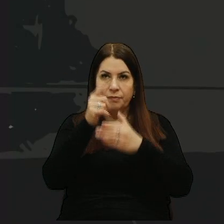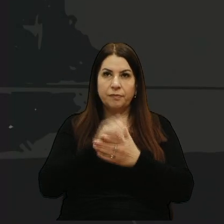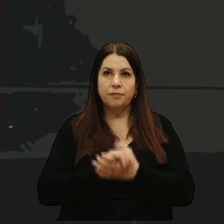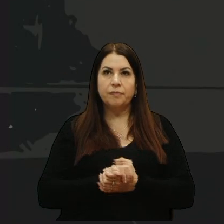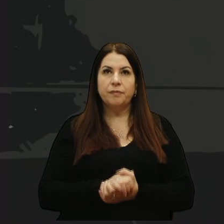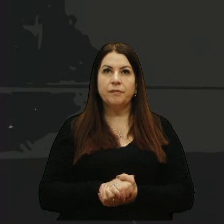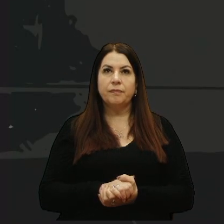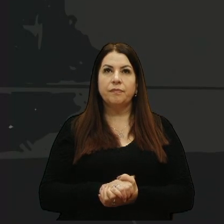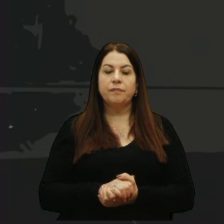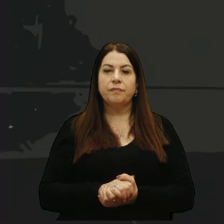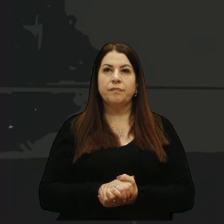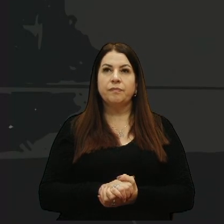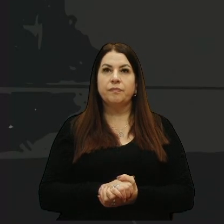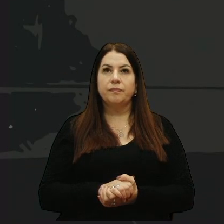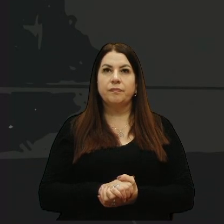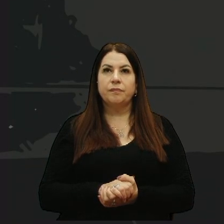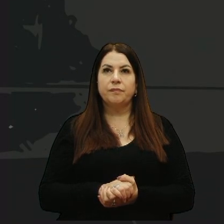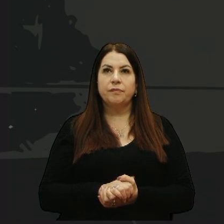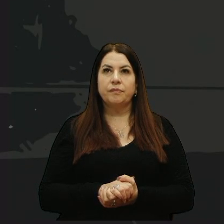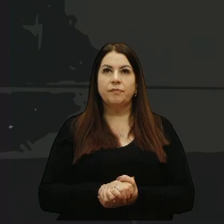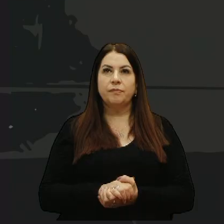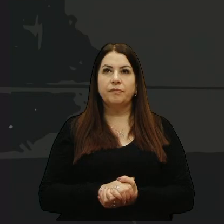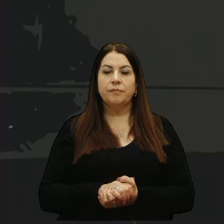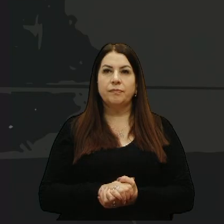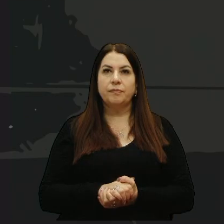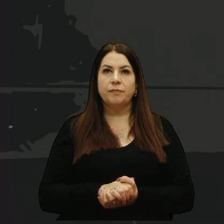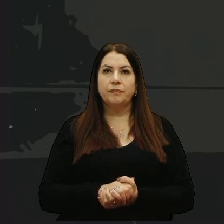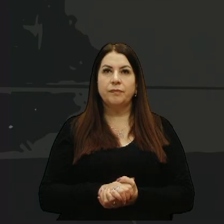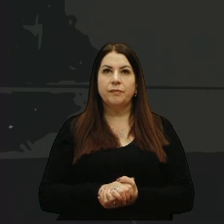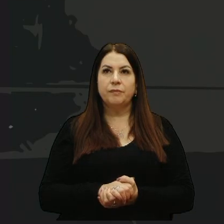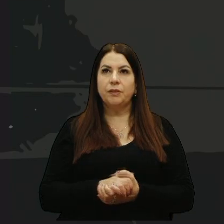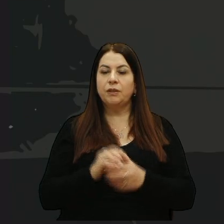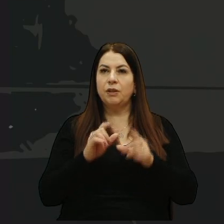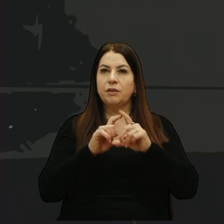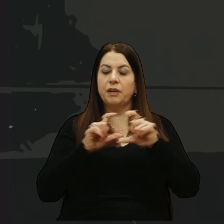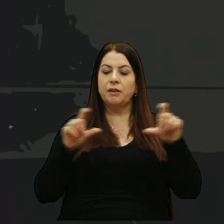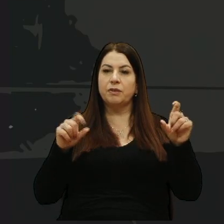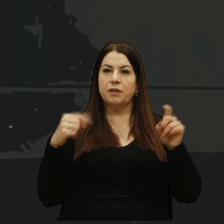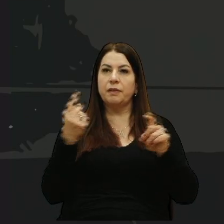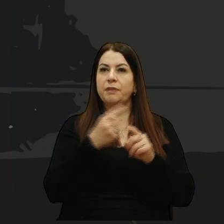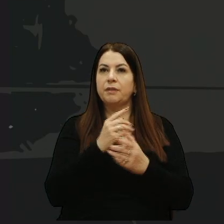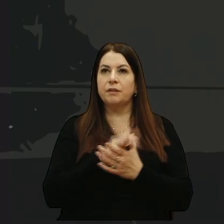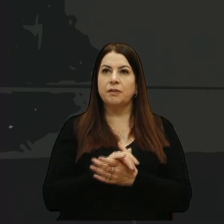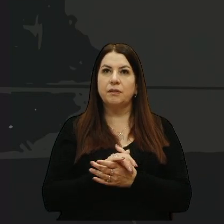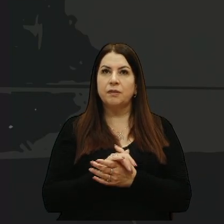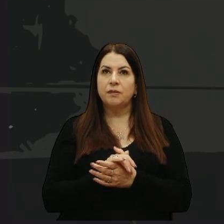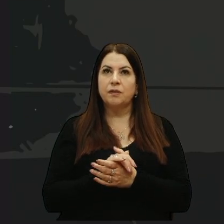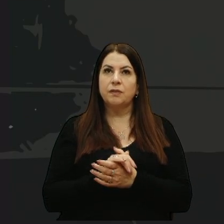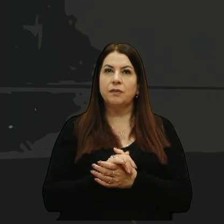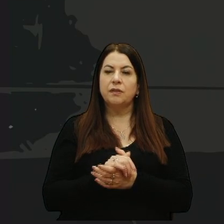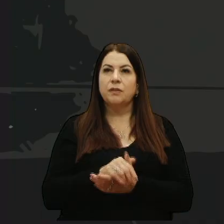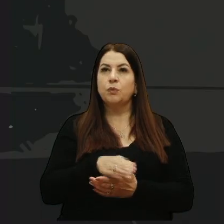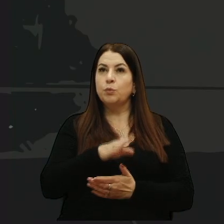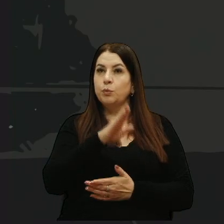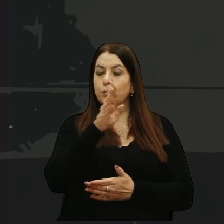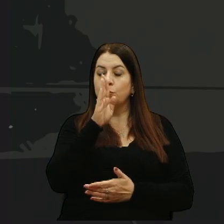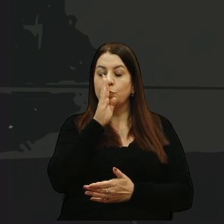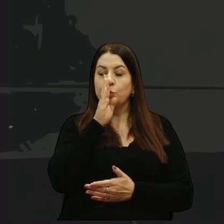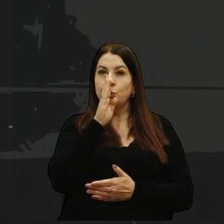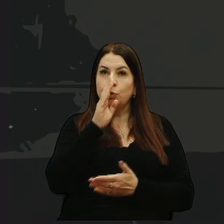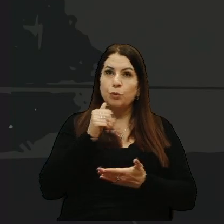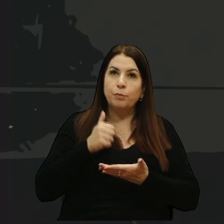palavras. Bom, uma frase que ficou, né? o silêncio é aliado